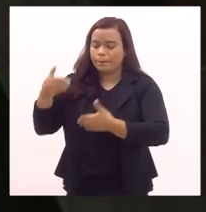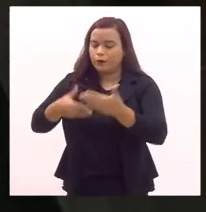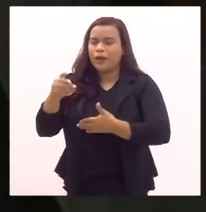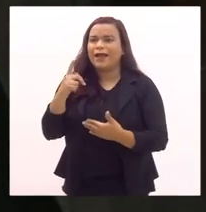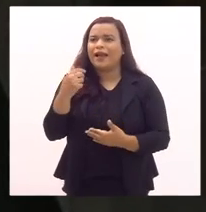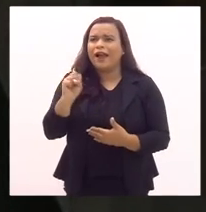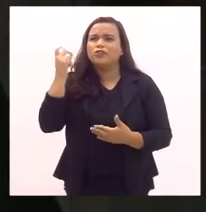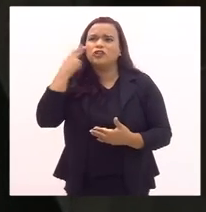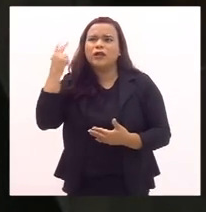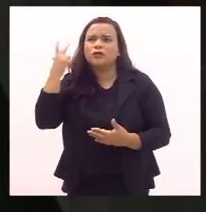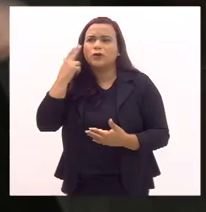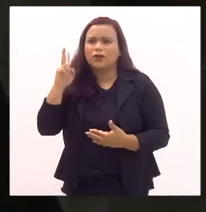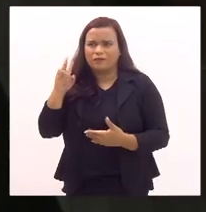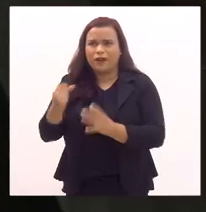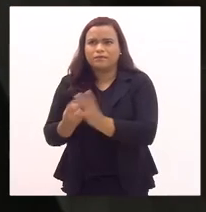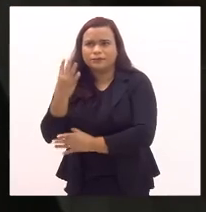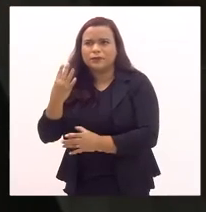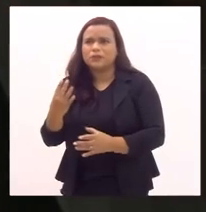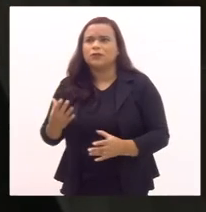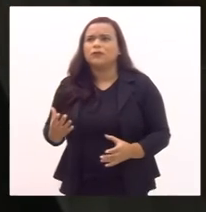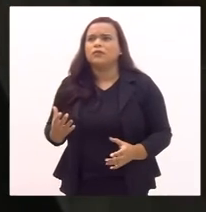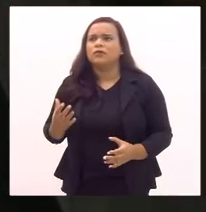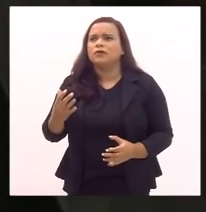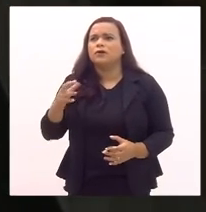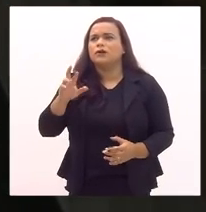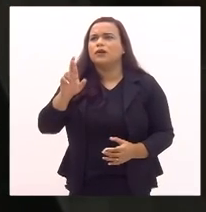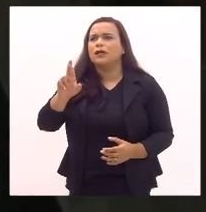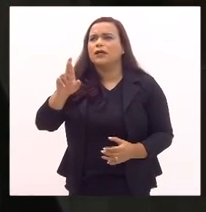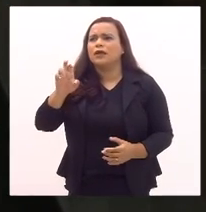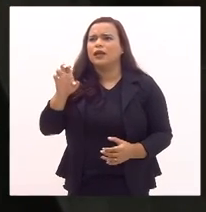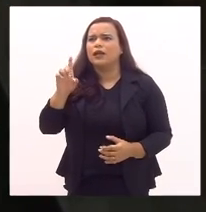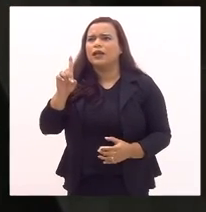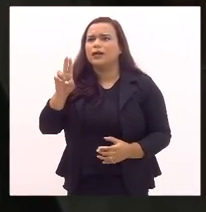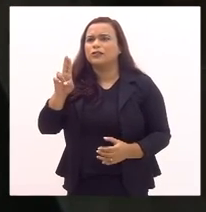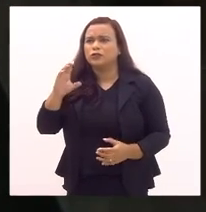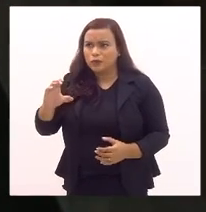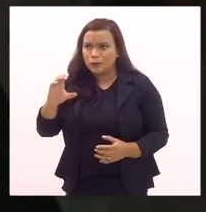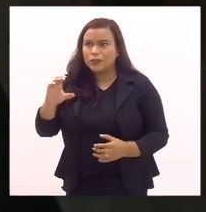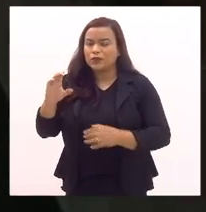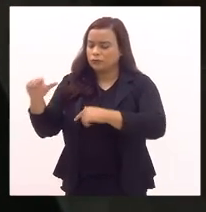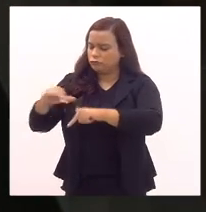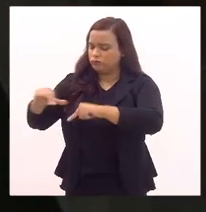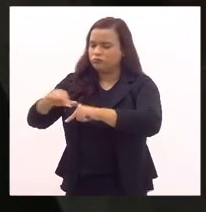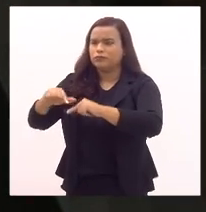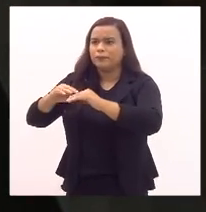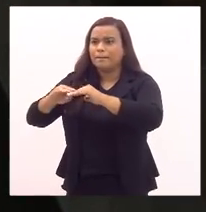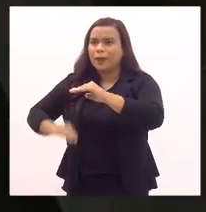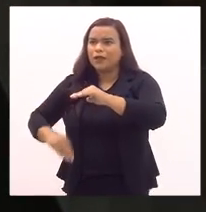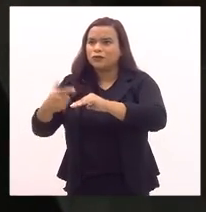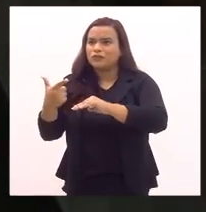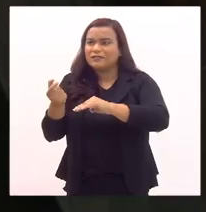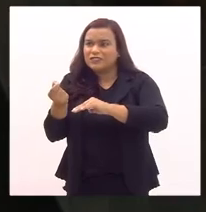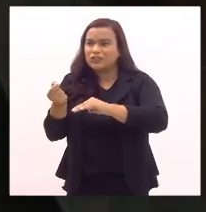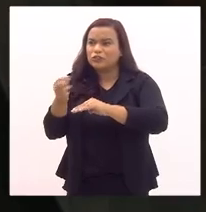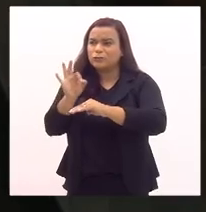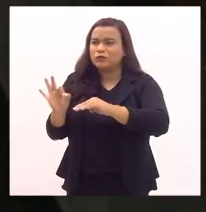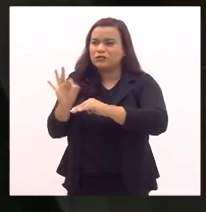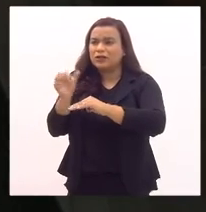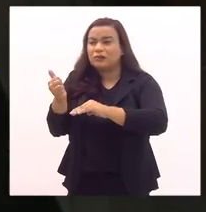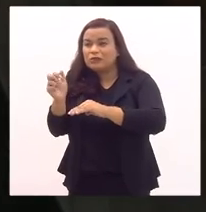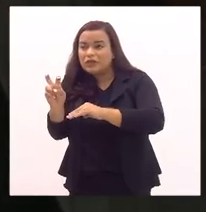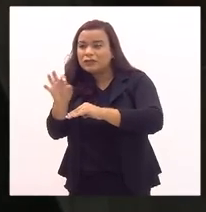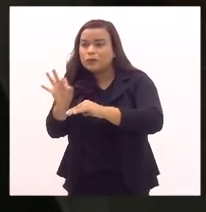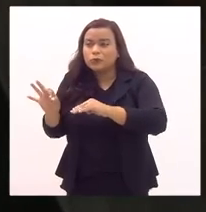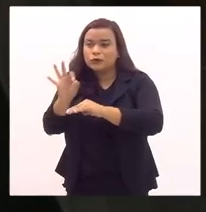natural a Reduc Reduc refina abaixo de 20 por centro ou quinze por cento da sua